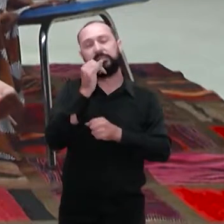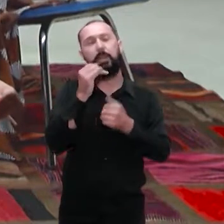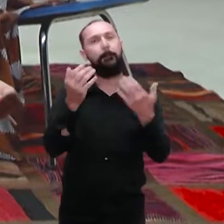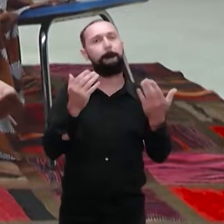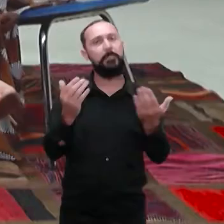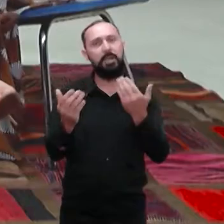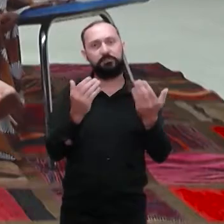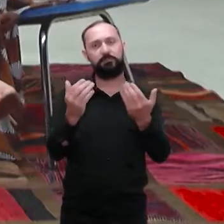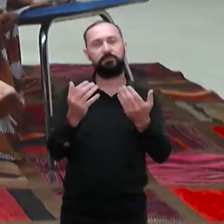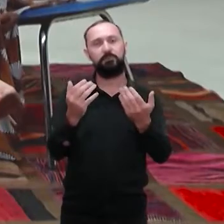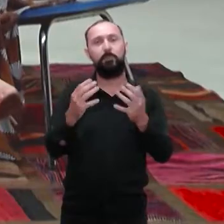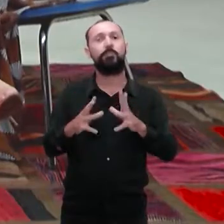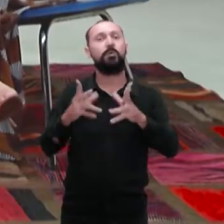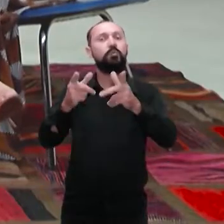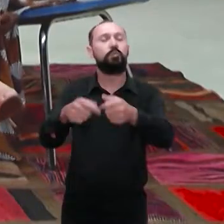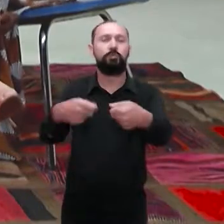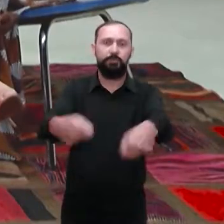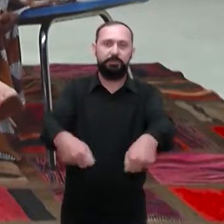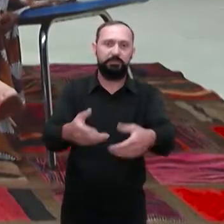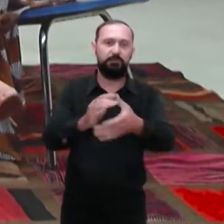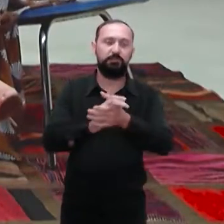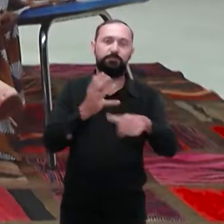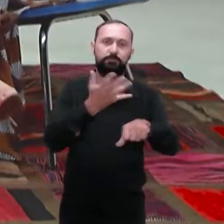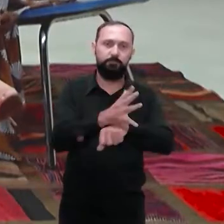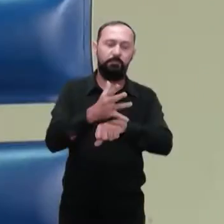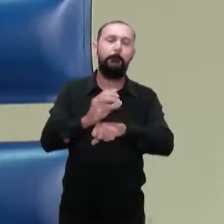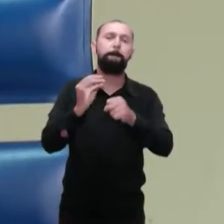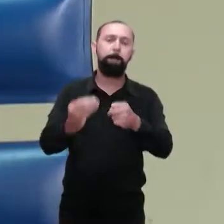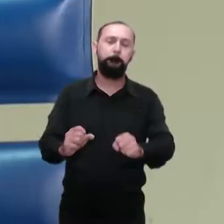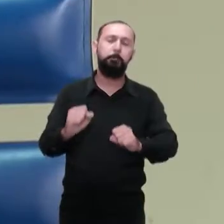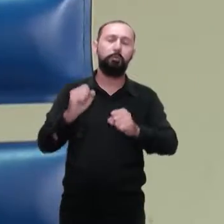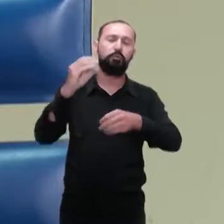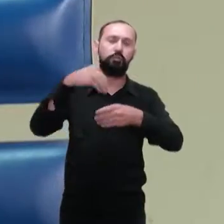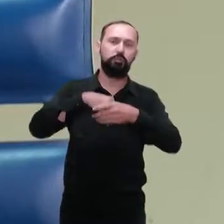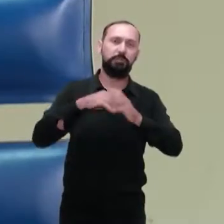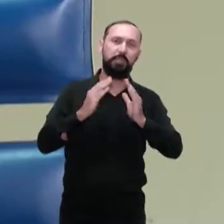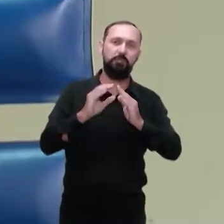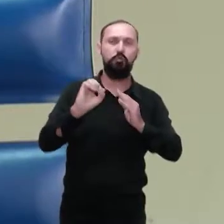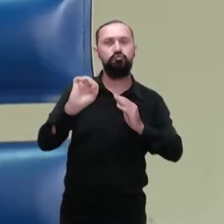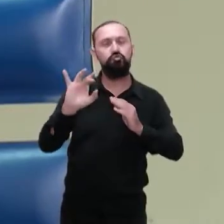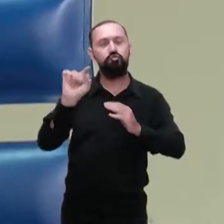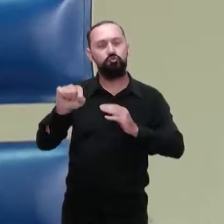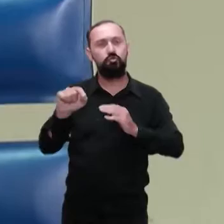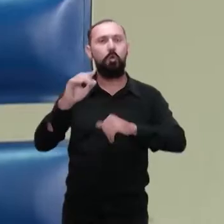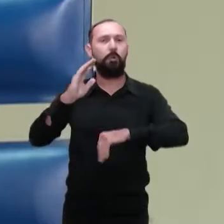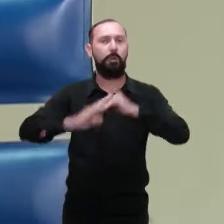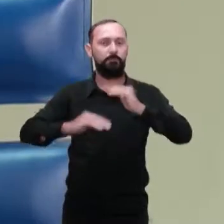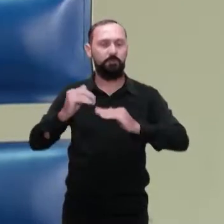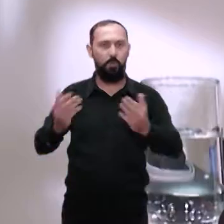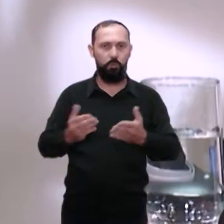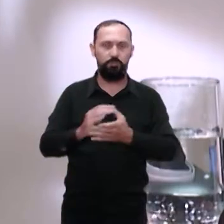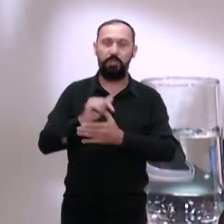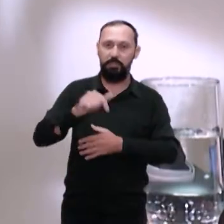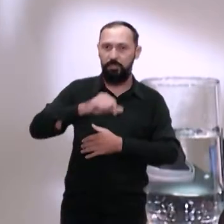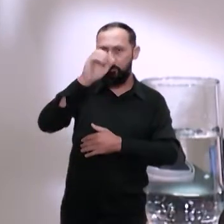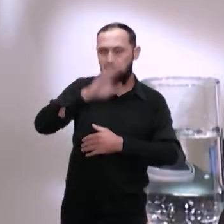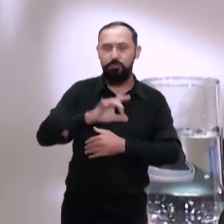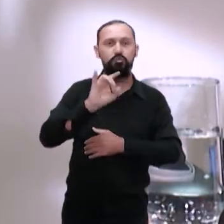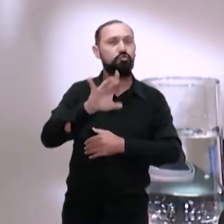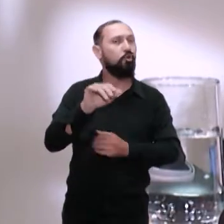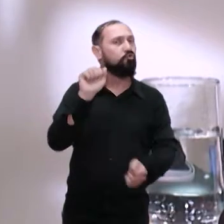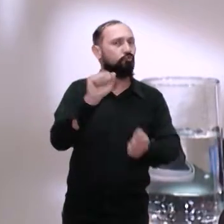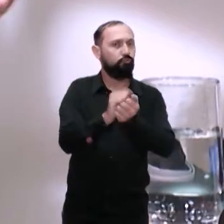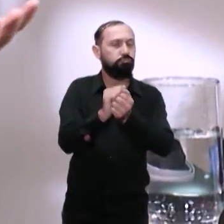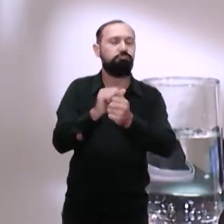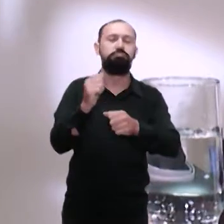ginástica cerebral, vamos dizer assim, é para todos. Esse treinamento pode ser feito em casa ou ele é só com um profissional? Só com um